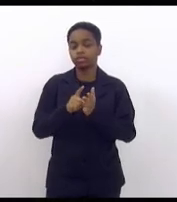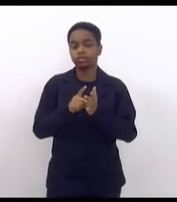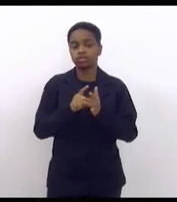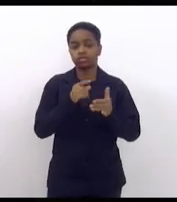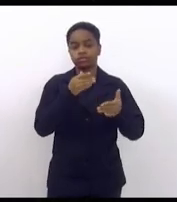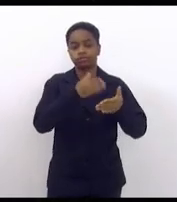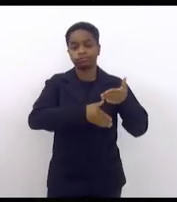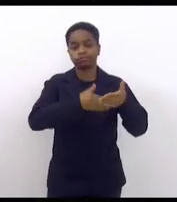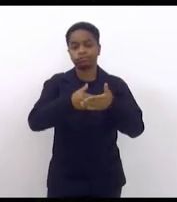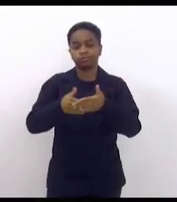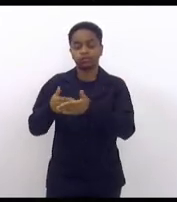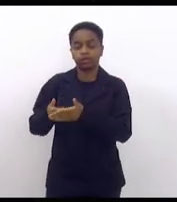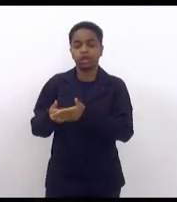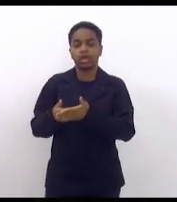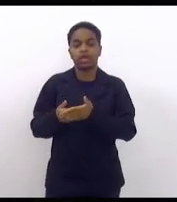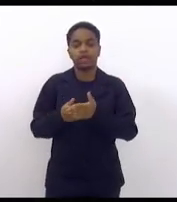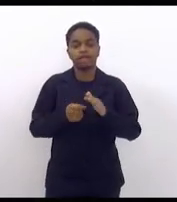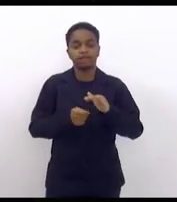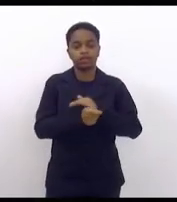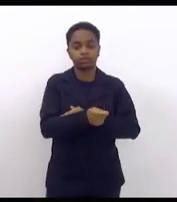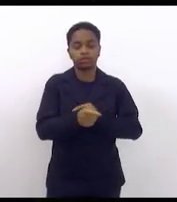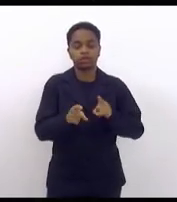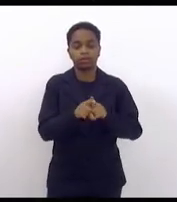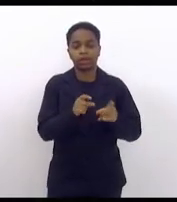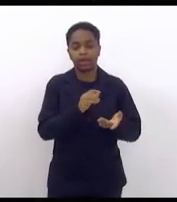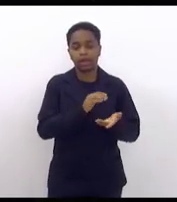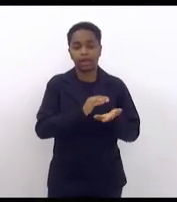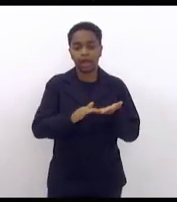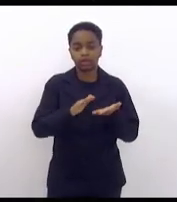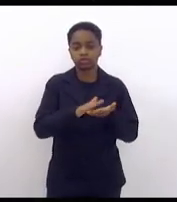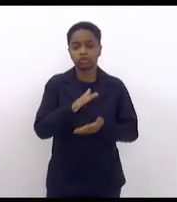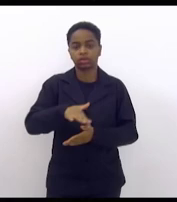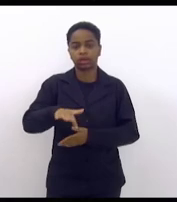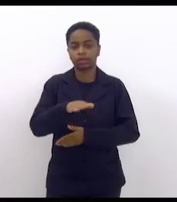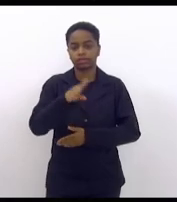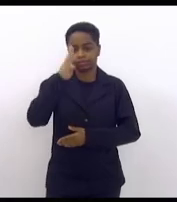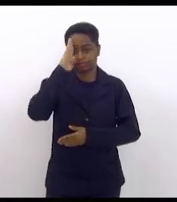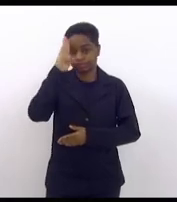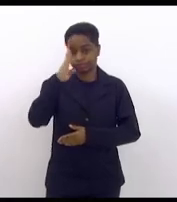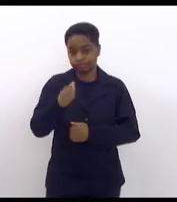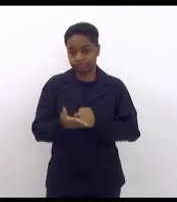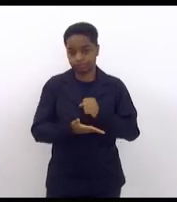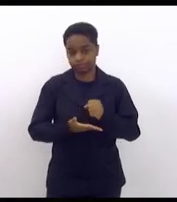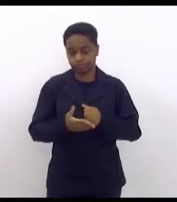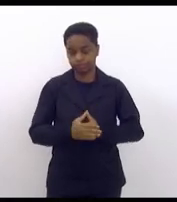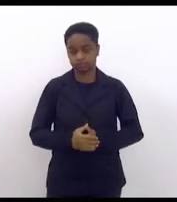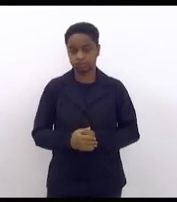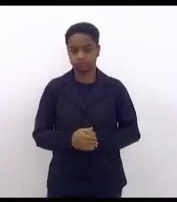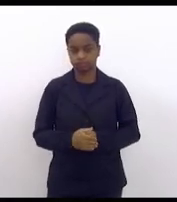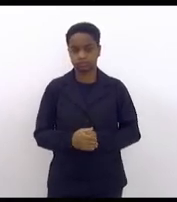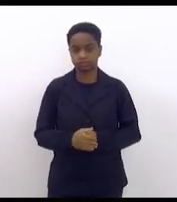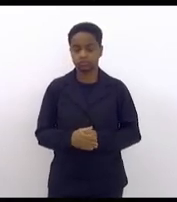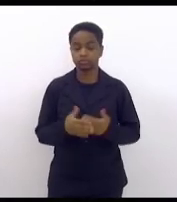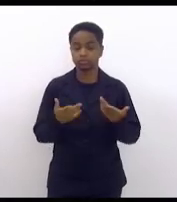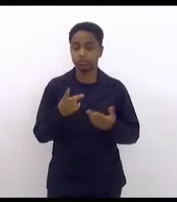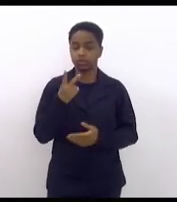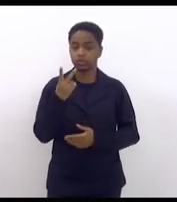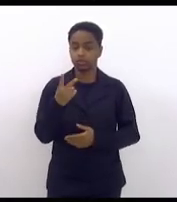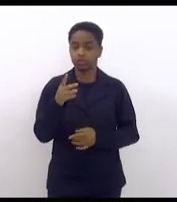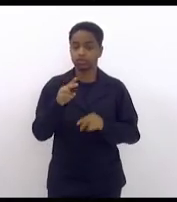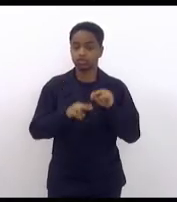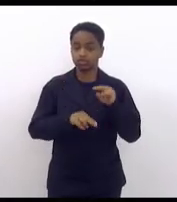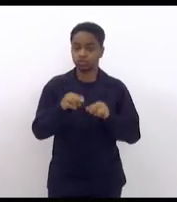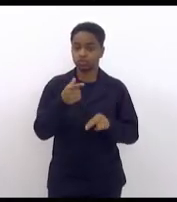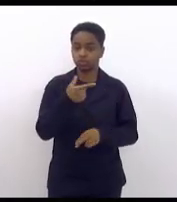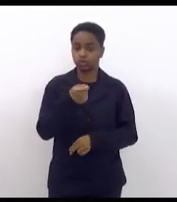investimentos e os gastos de serviços essenciais. Já em 2 de junho de